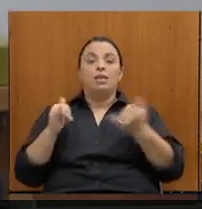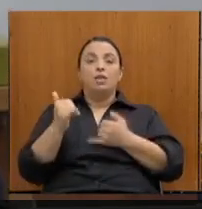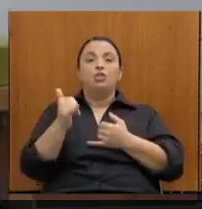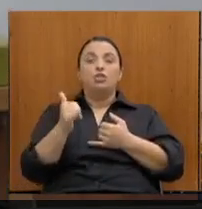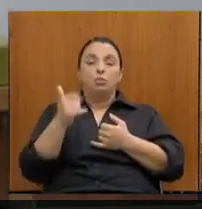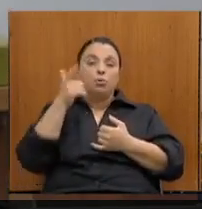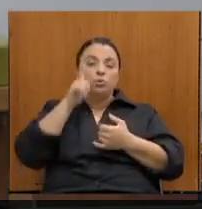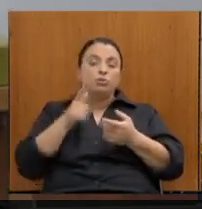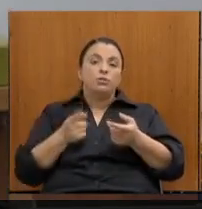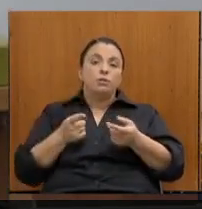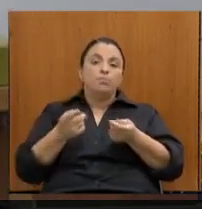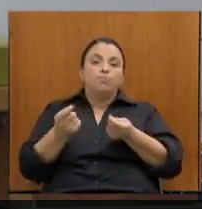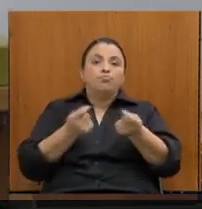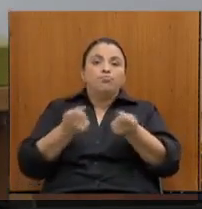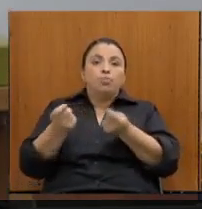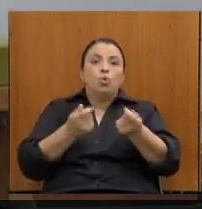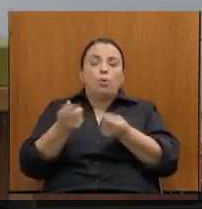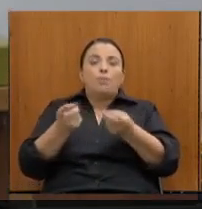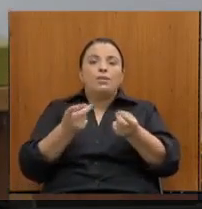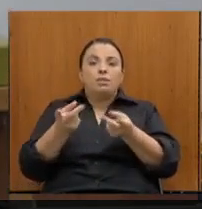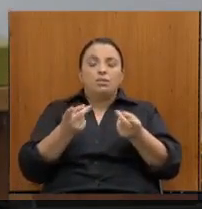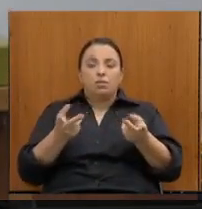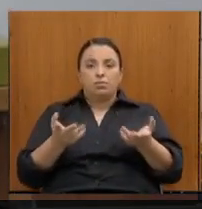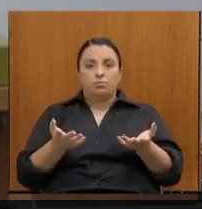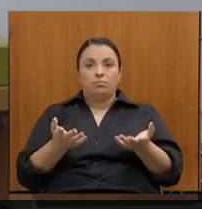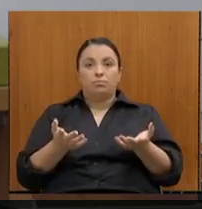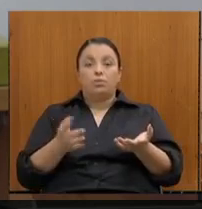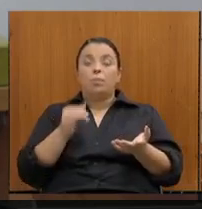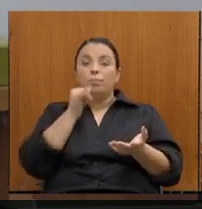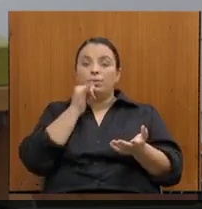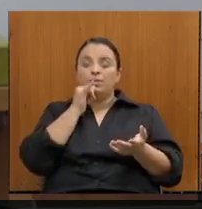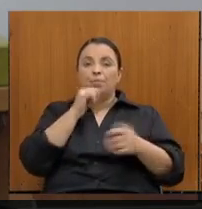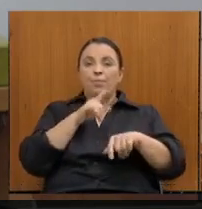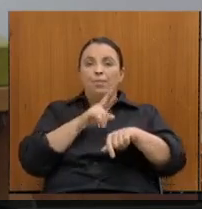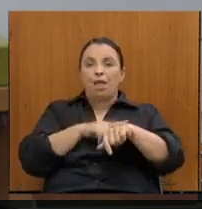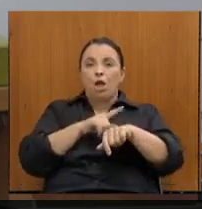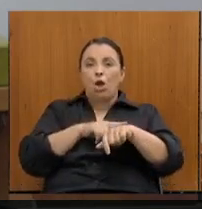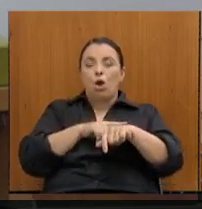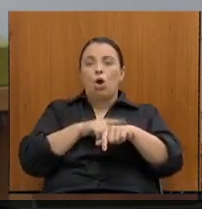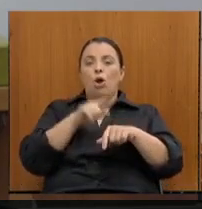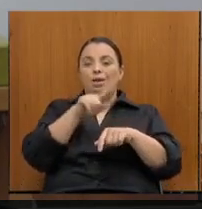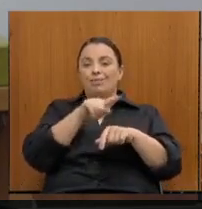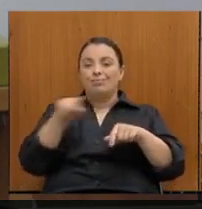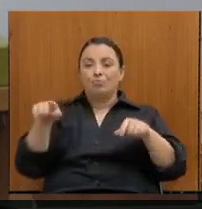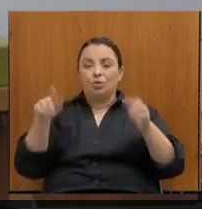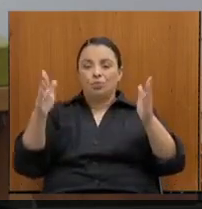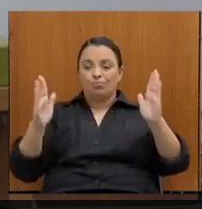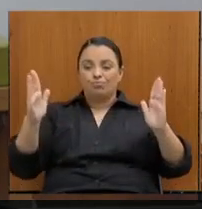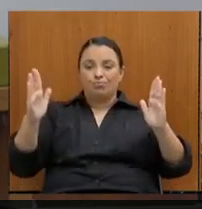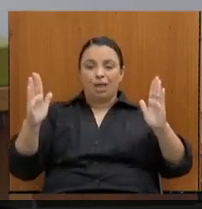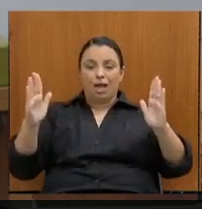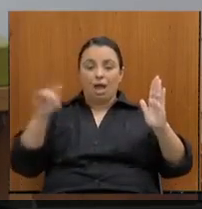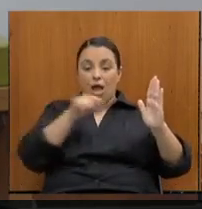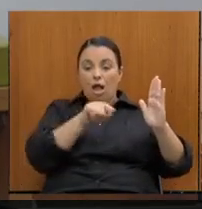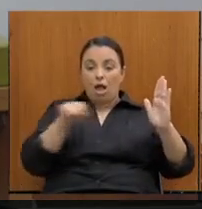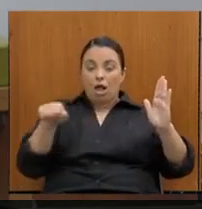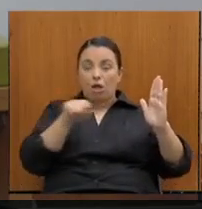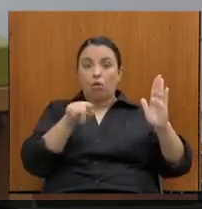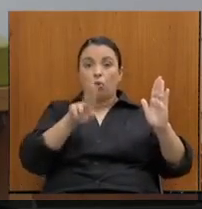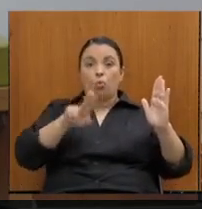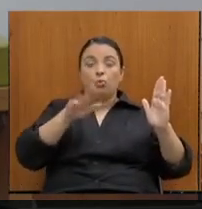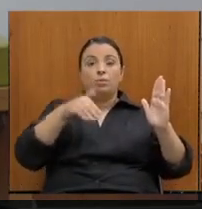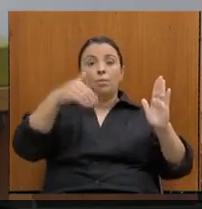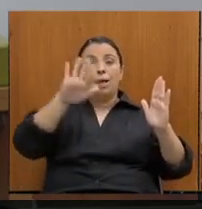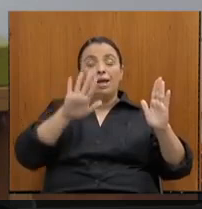contratempo disso como na hora do pico eu posso produzir mais energia eu estou limitado no meu inversor